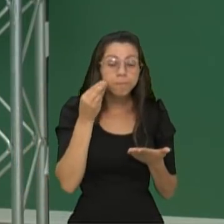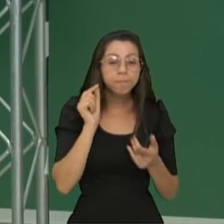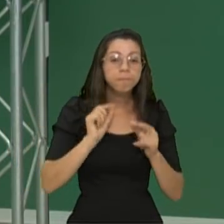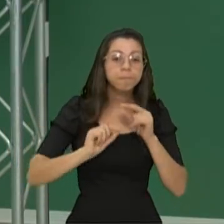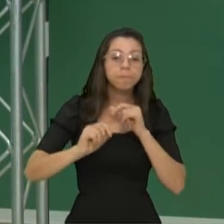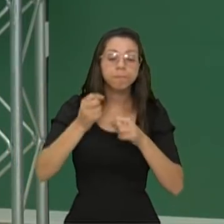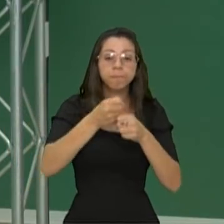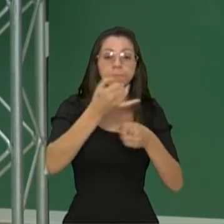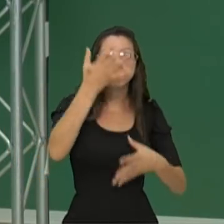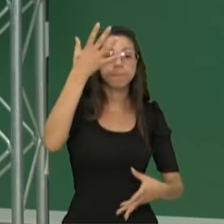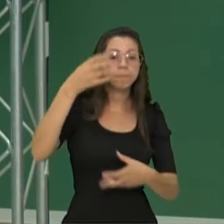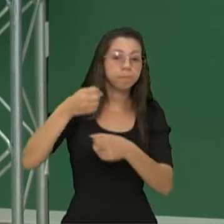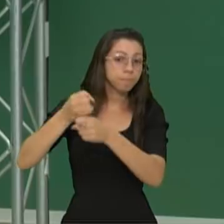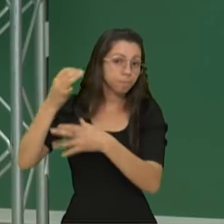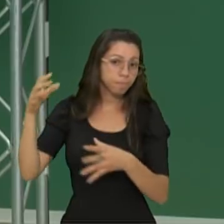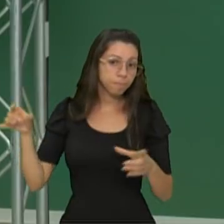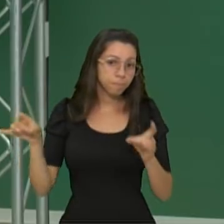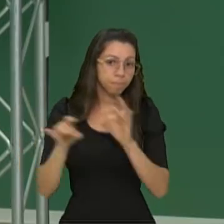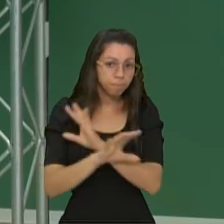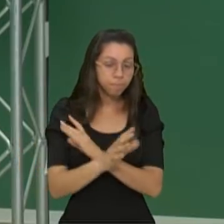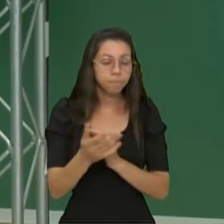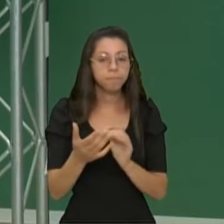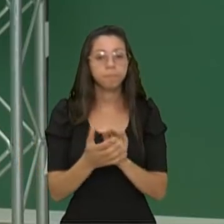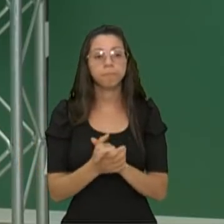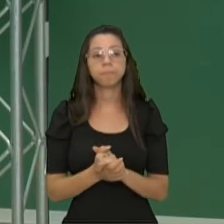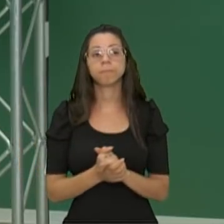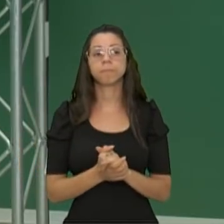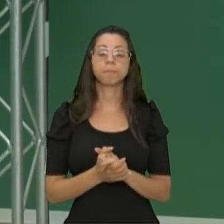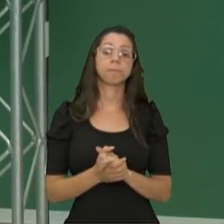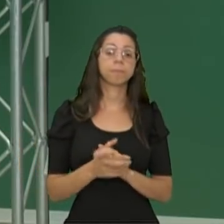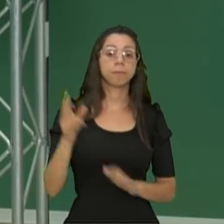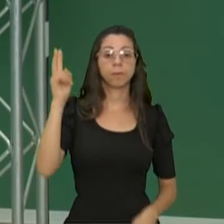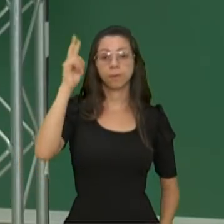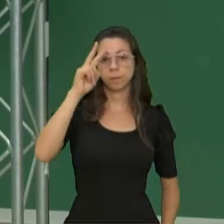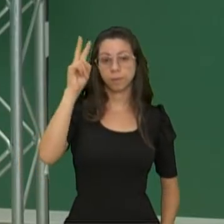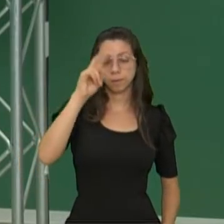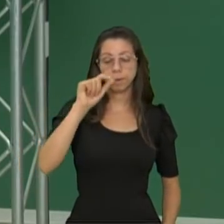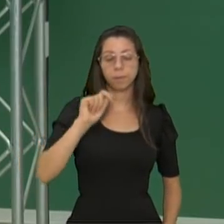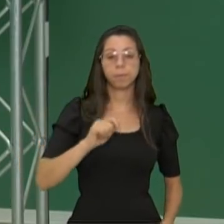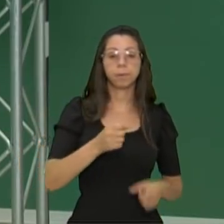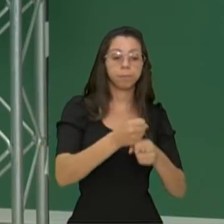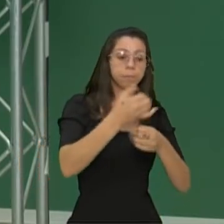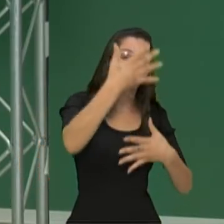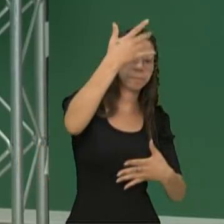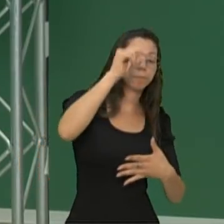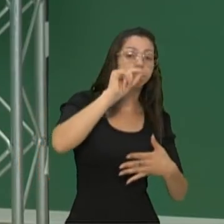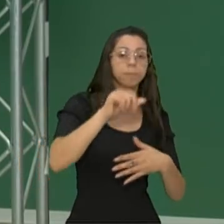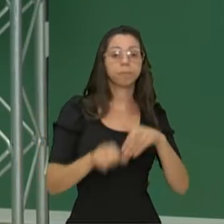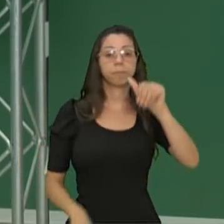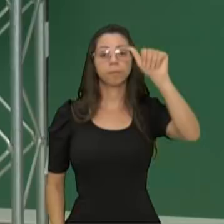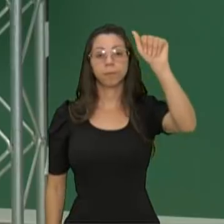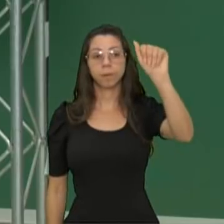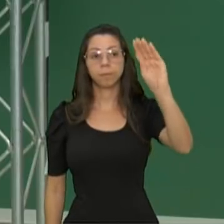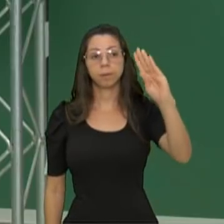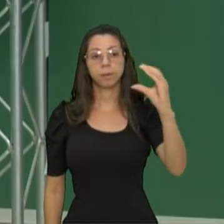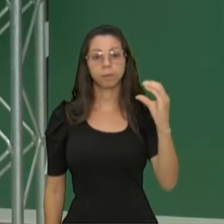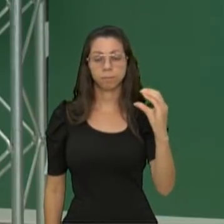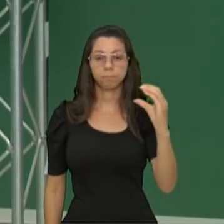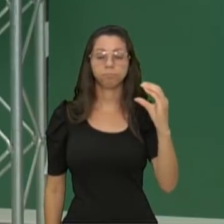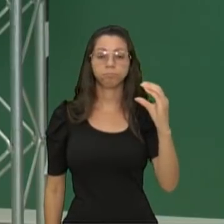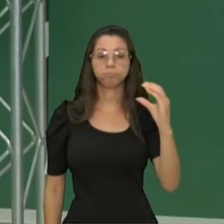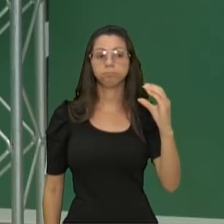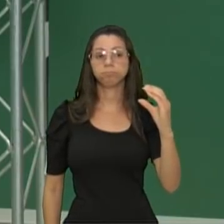concluir a solução aí, tá bom? Lembra do nosso roteirinho? Ó? Identificar os coeficientes A, B e